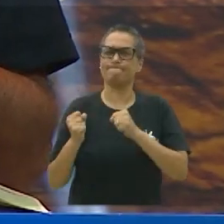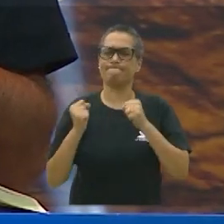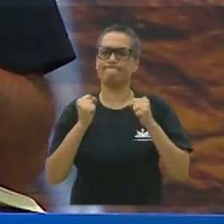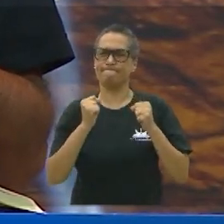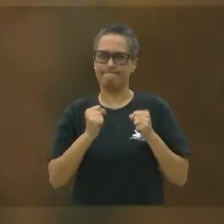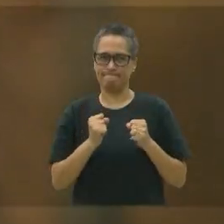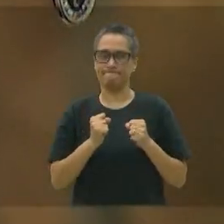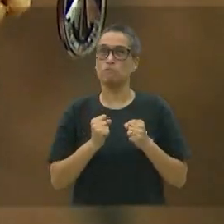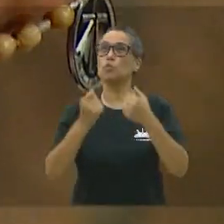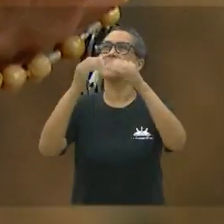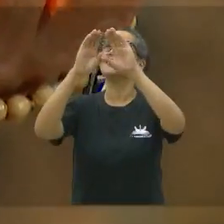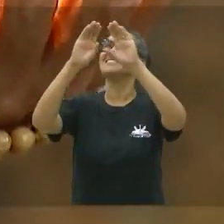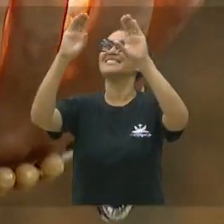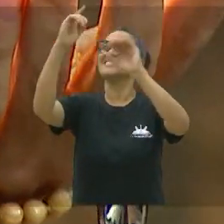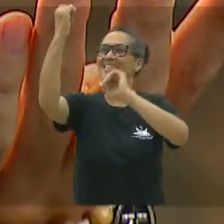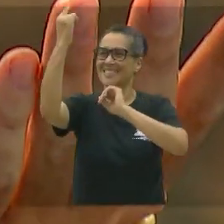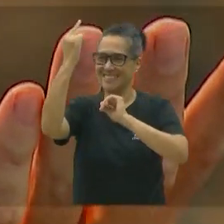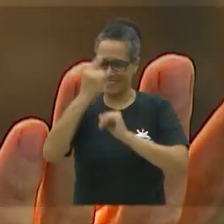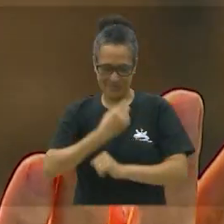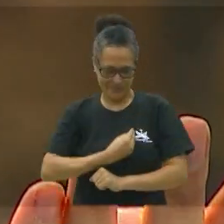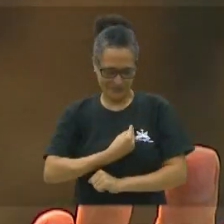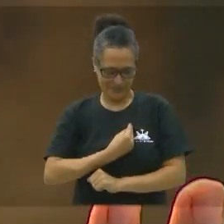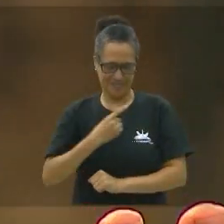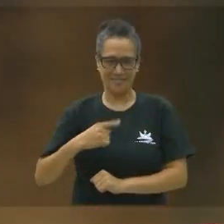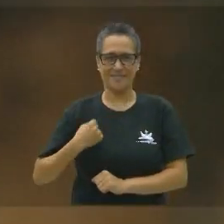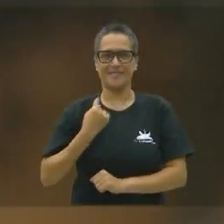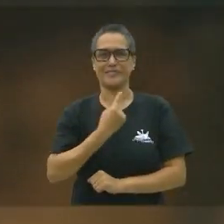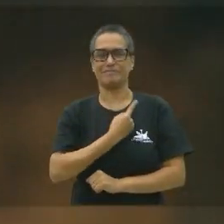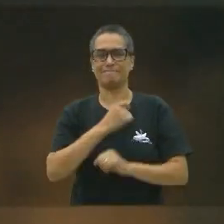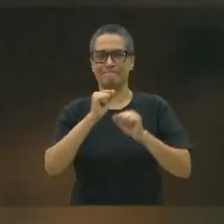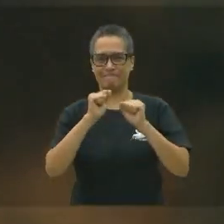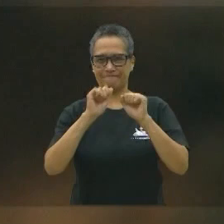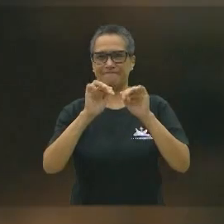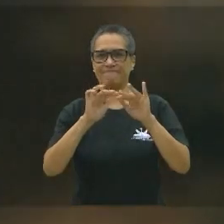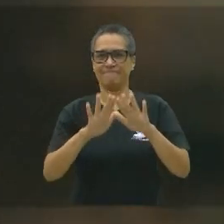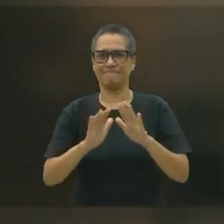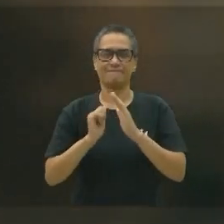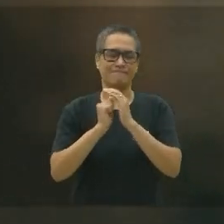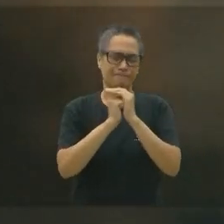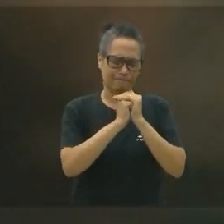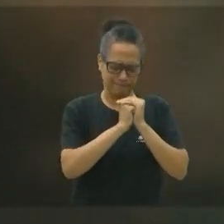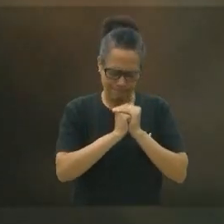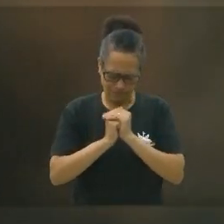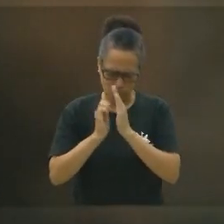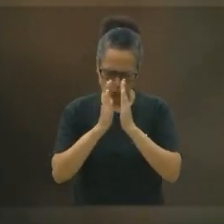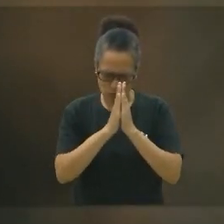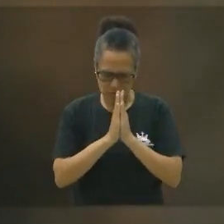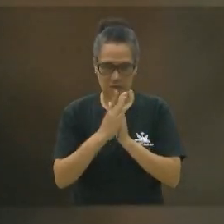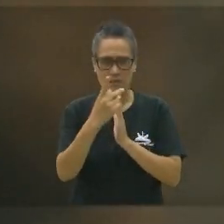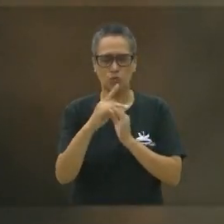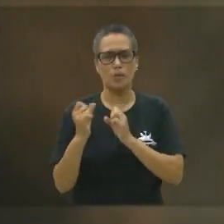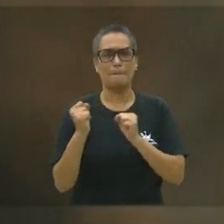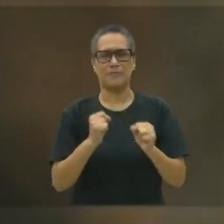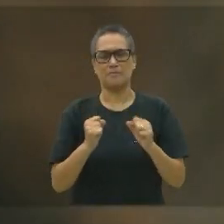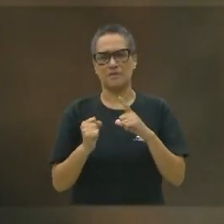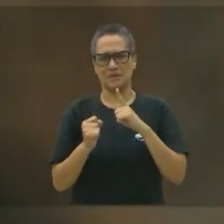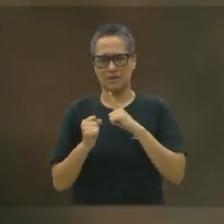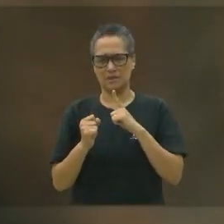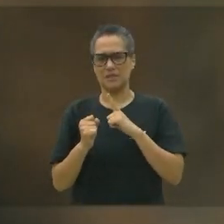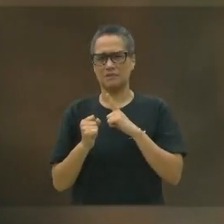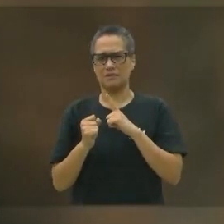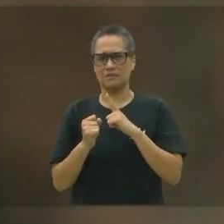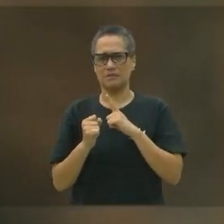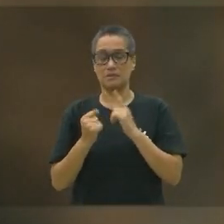do alto do céu para abençoar nossa vida. A tua oração tem poder, minha filha, meu filho, Estenda